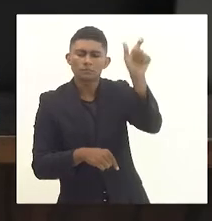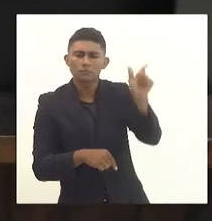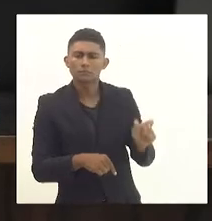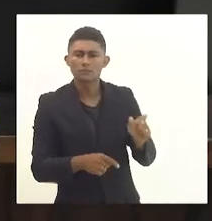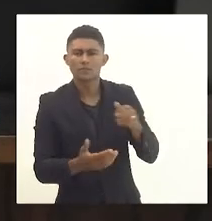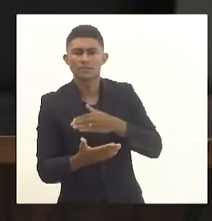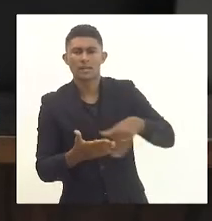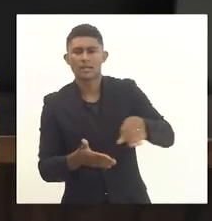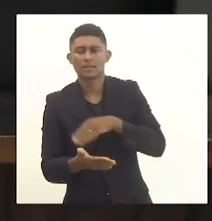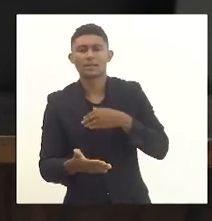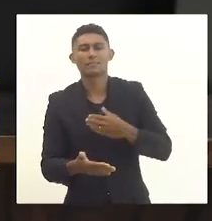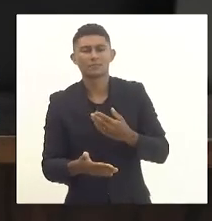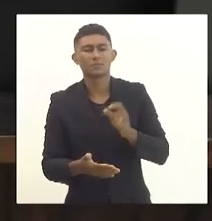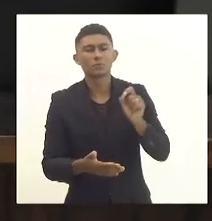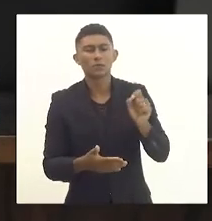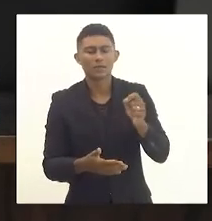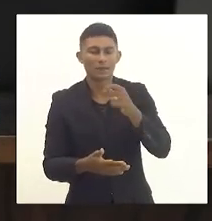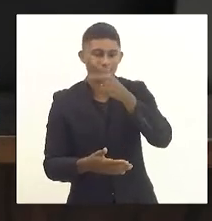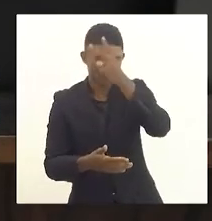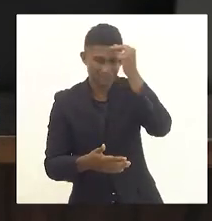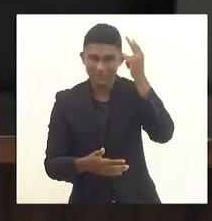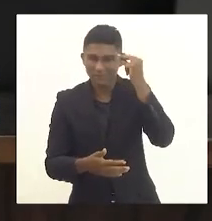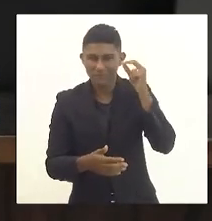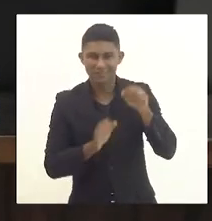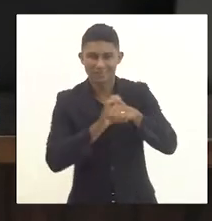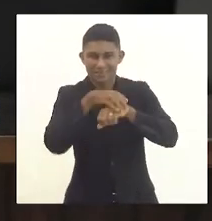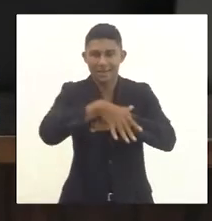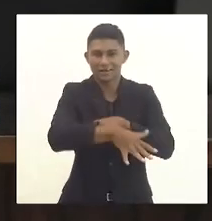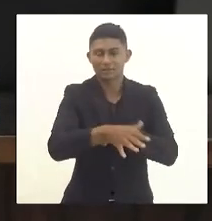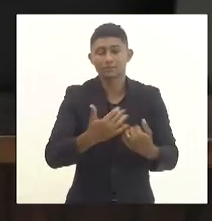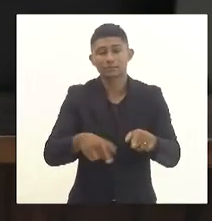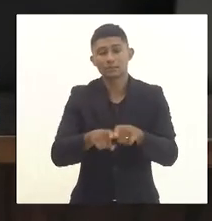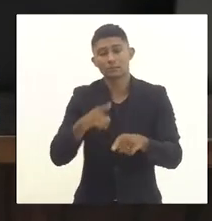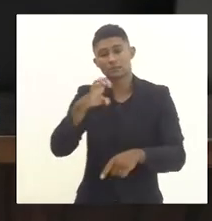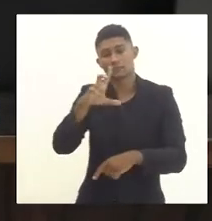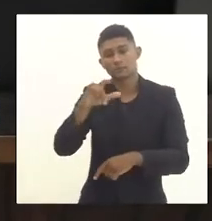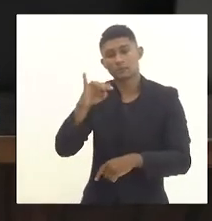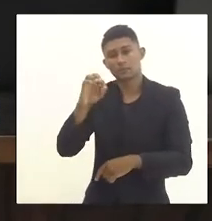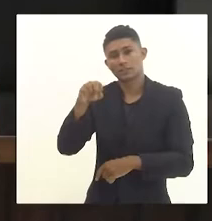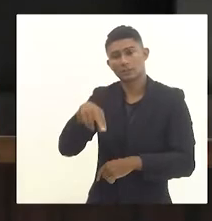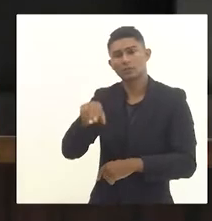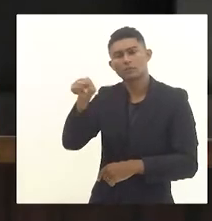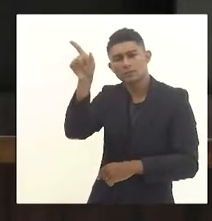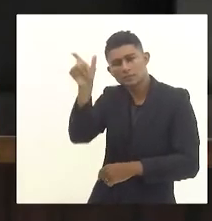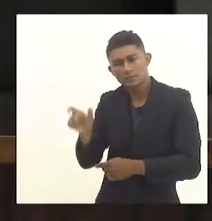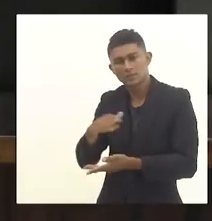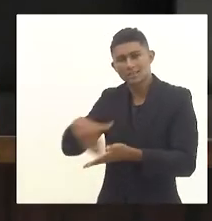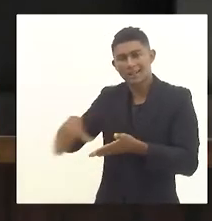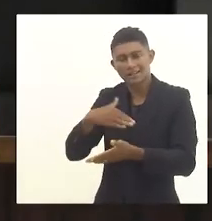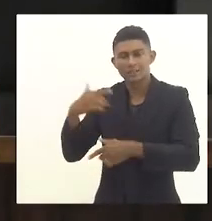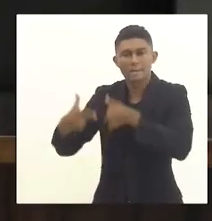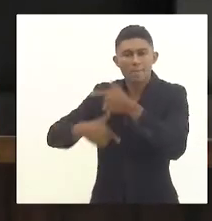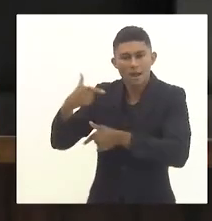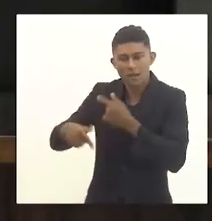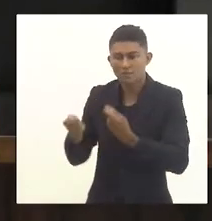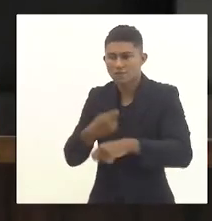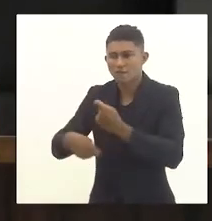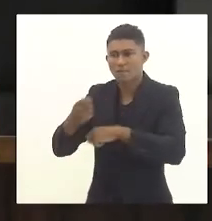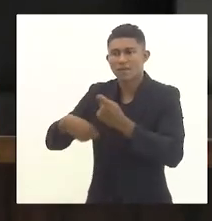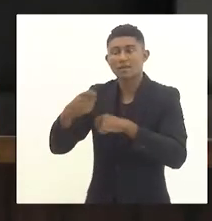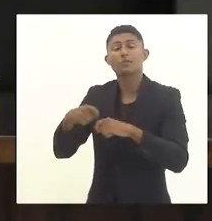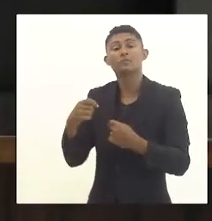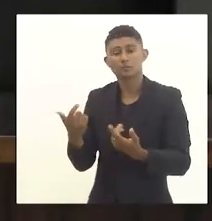Governo da Prefeitura de Cachoeiro do Macacu. Cleiton da Costa Fonseca, secretário de Trabalho e Desenvolvimento do município de